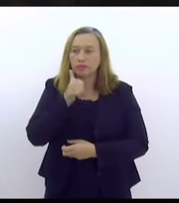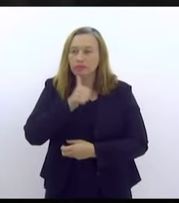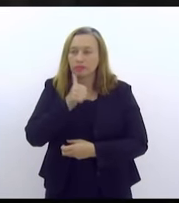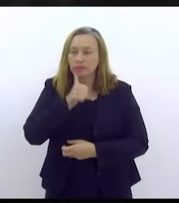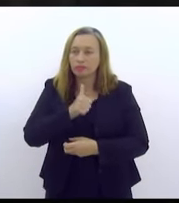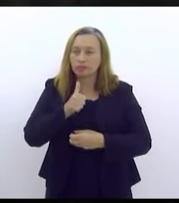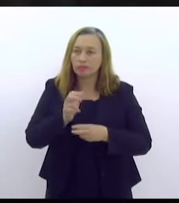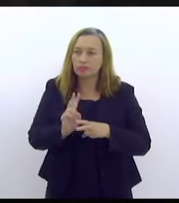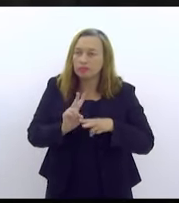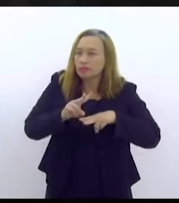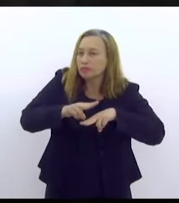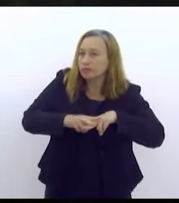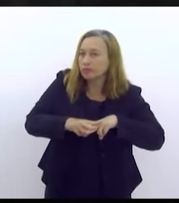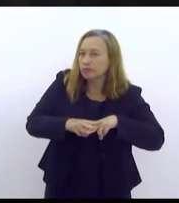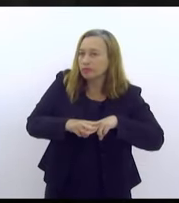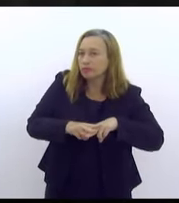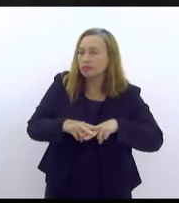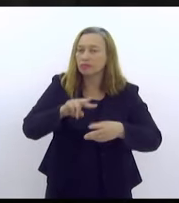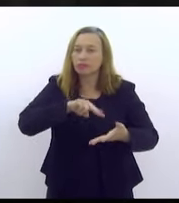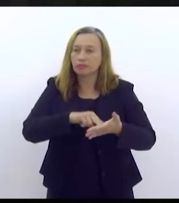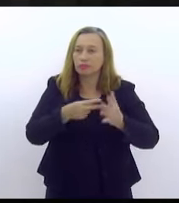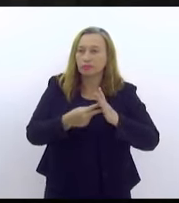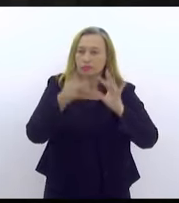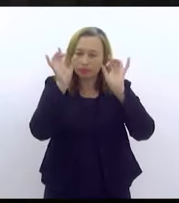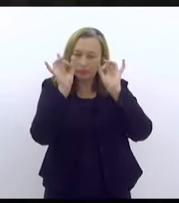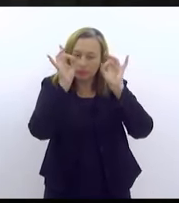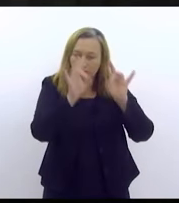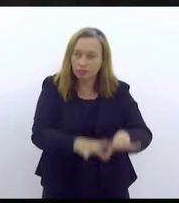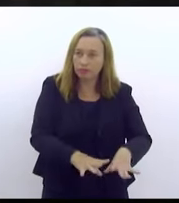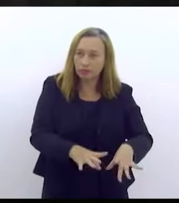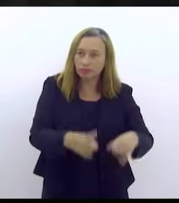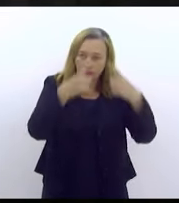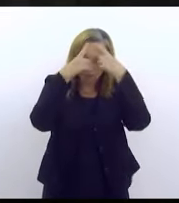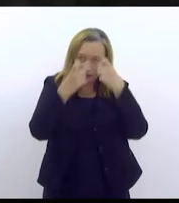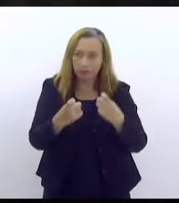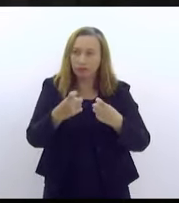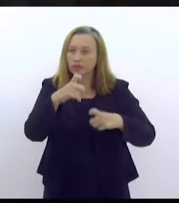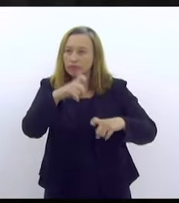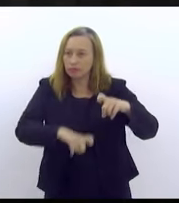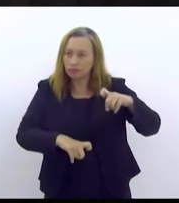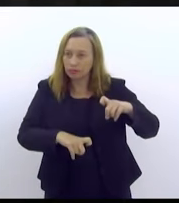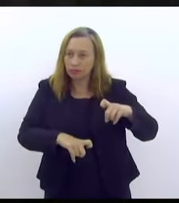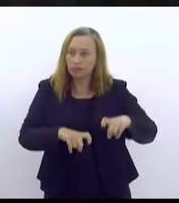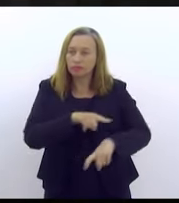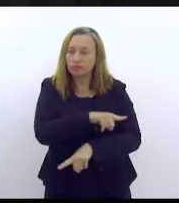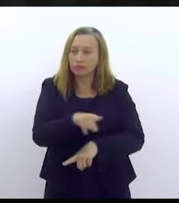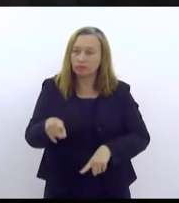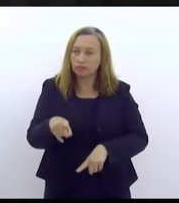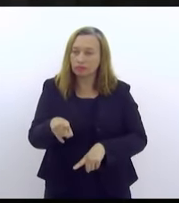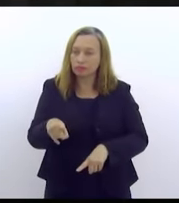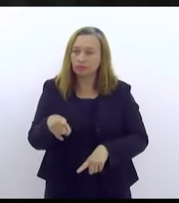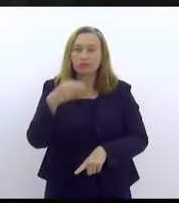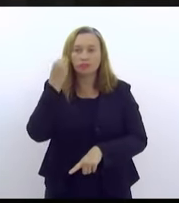túneis significa abandonar as vítimas de violência sexual. Elas estão experimentando